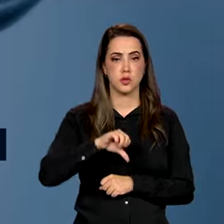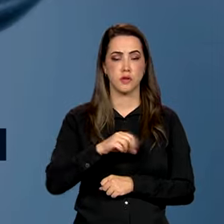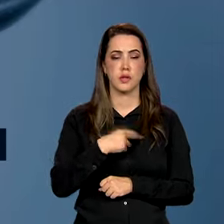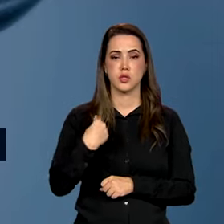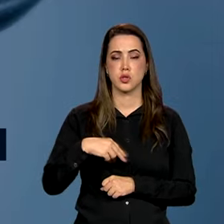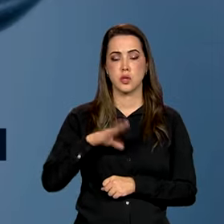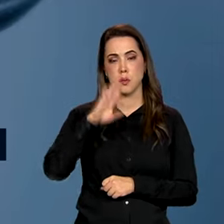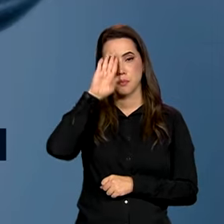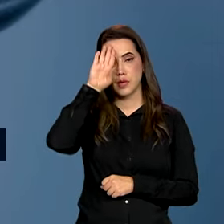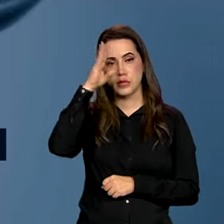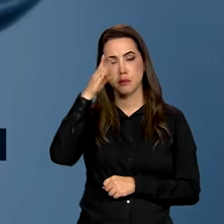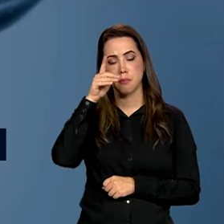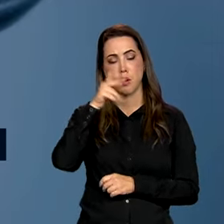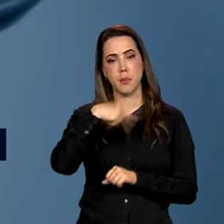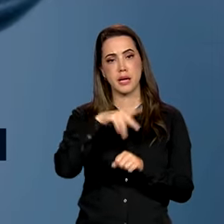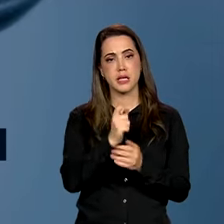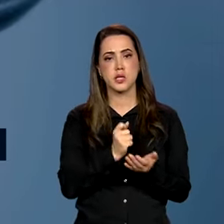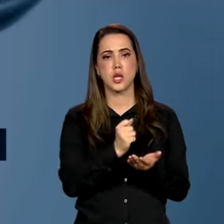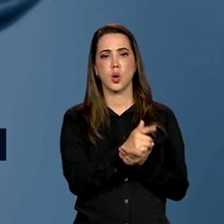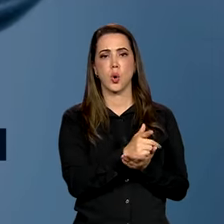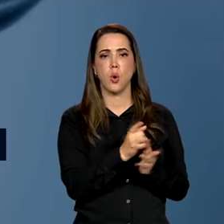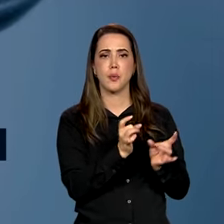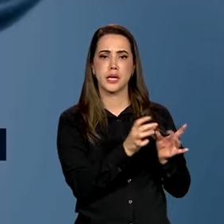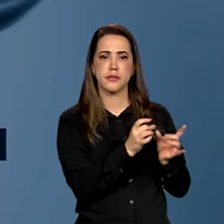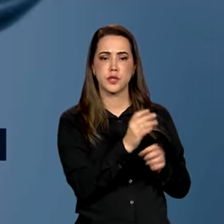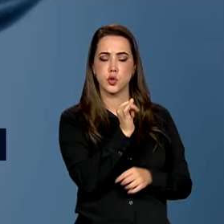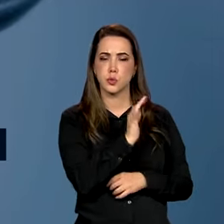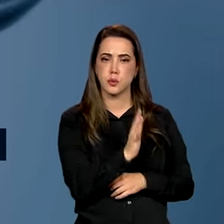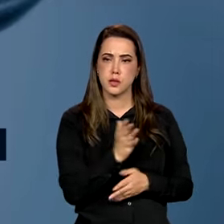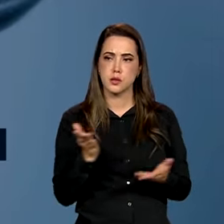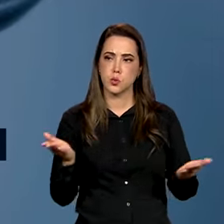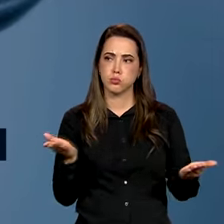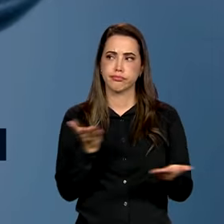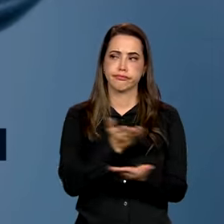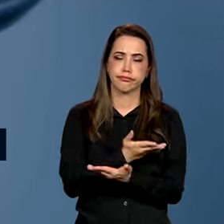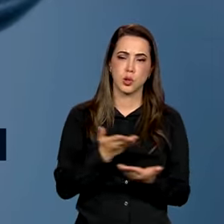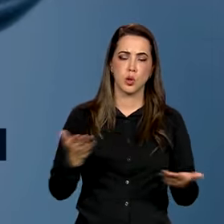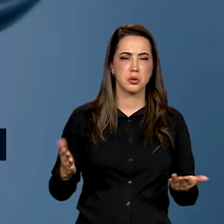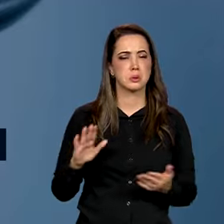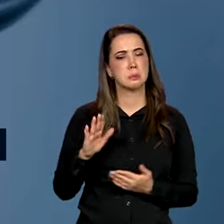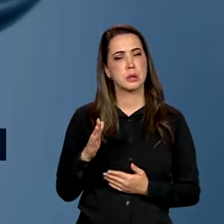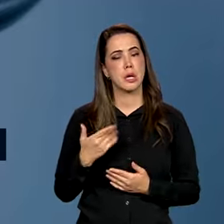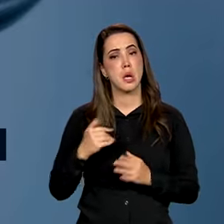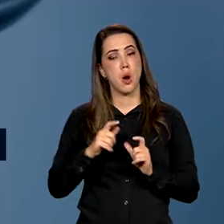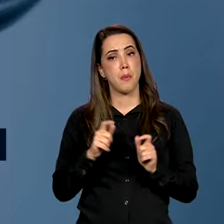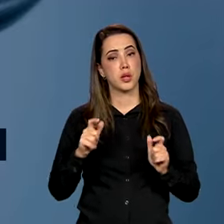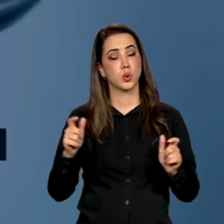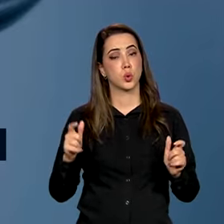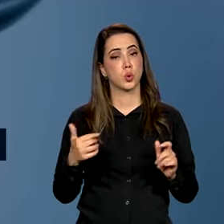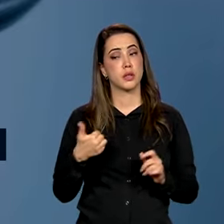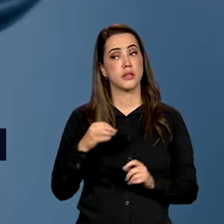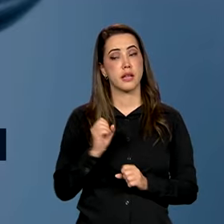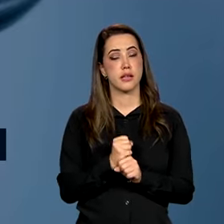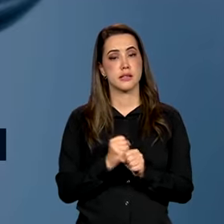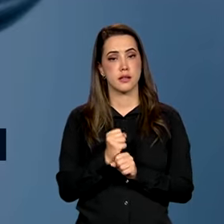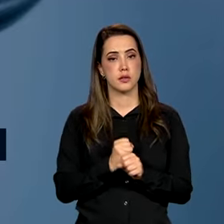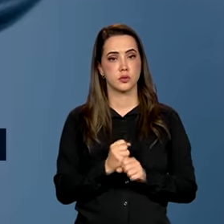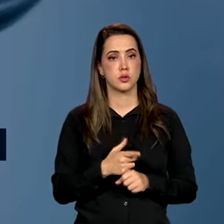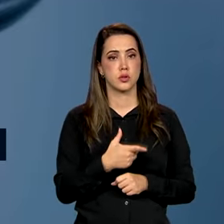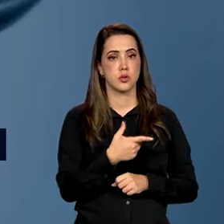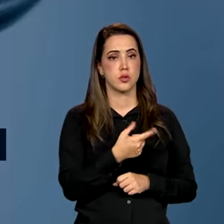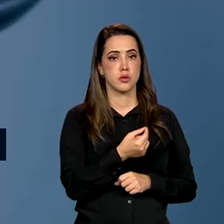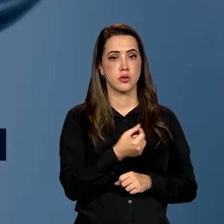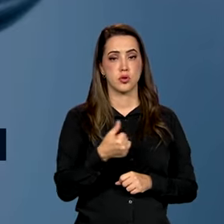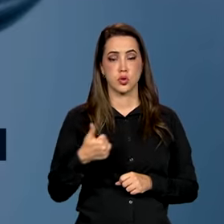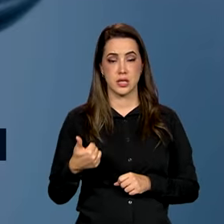é o principal parceiro comercial do Brasil a corrente de comércio entre os dois países se expandiu na última década em 2001